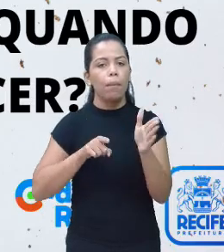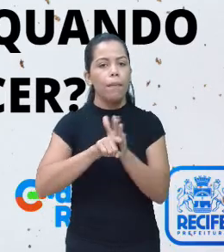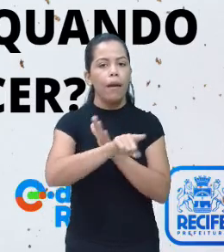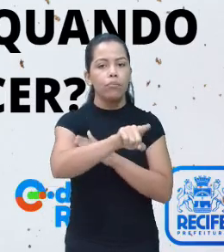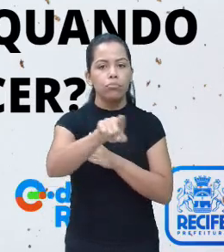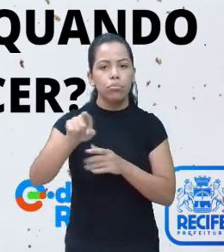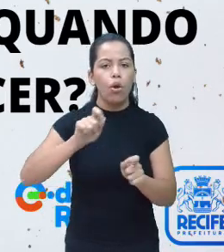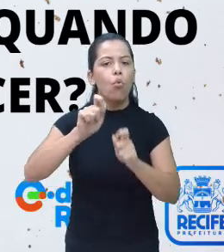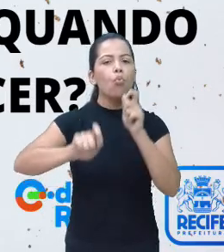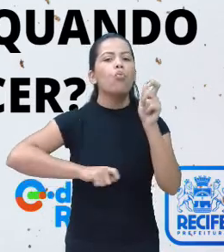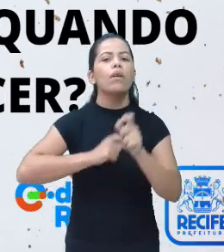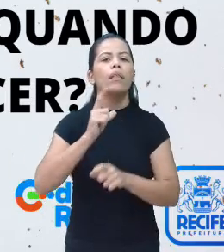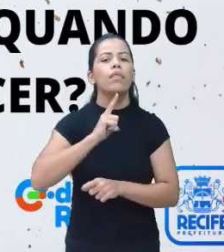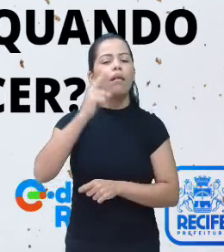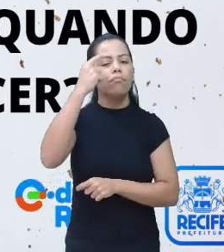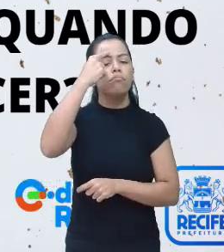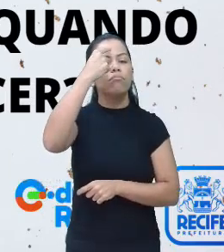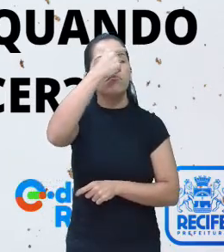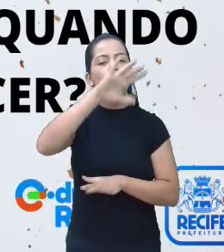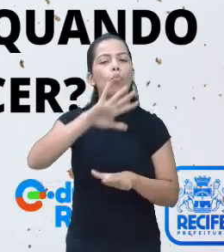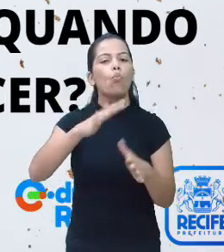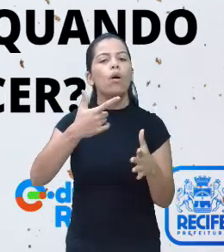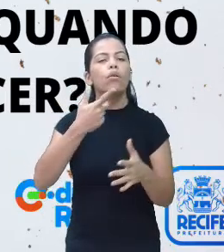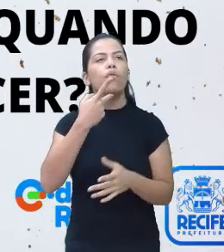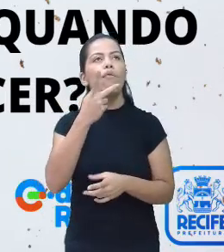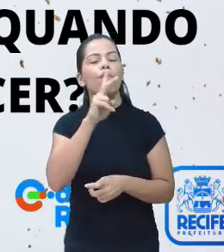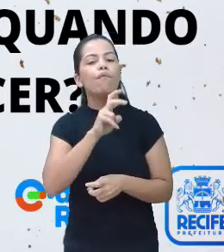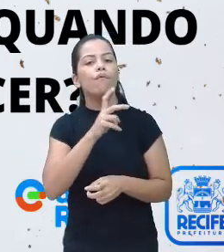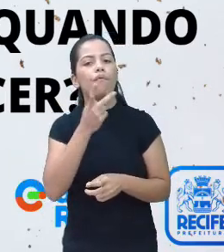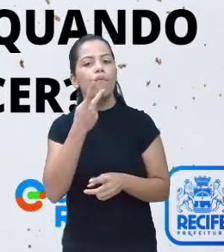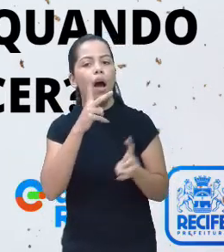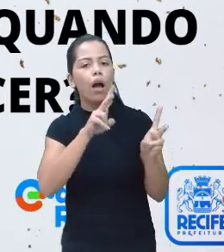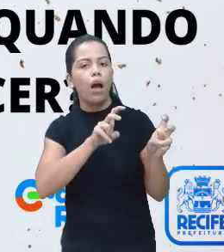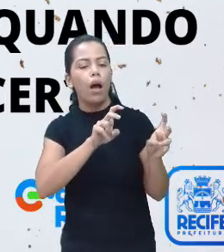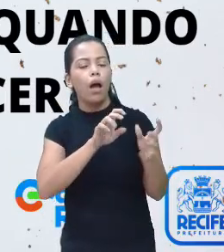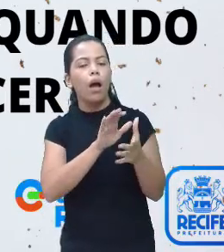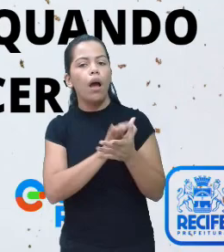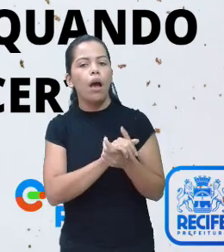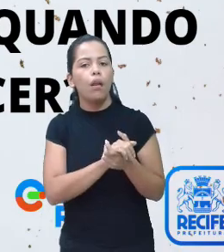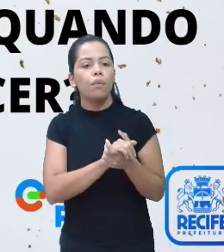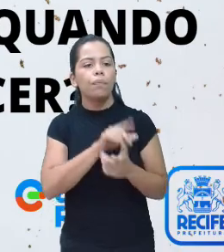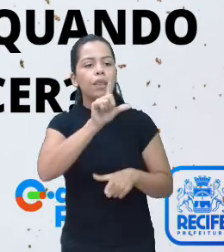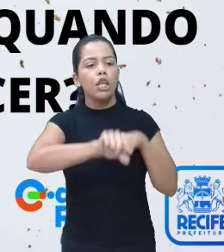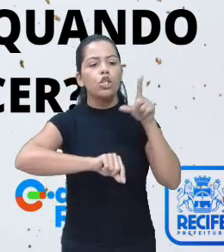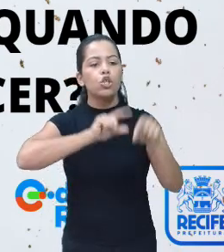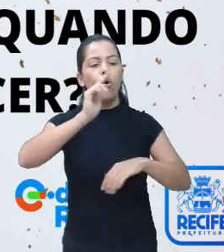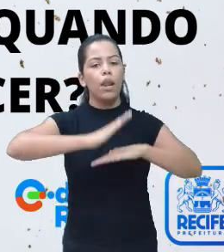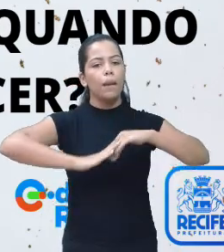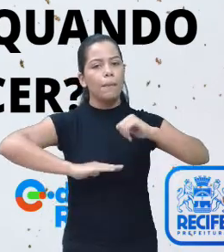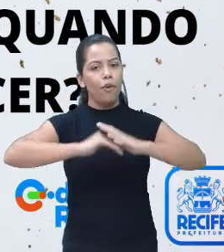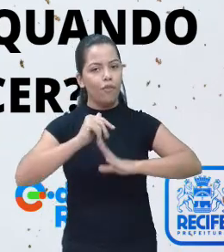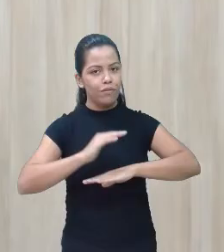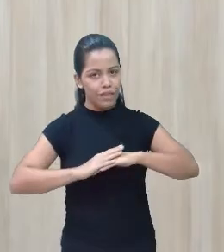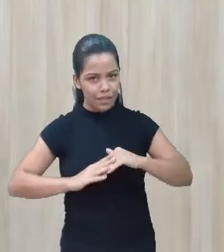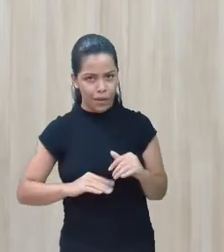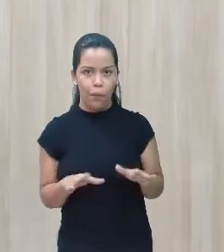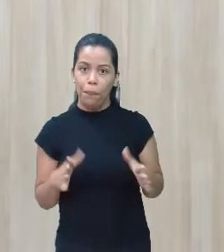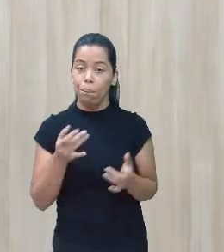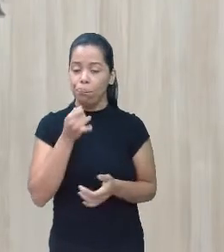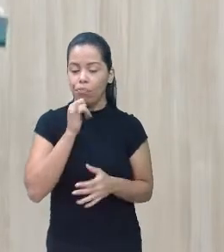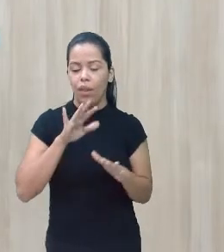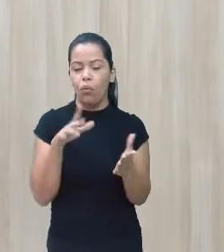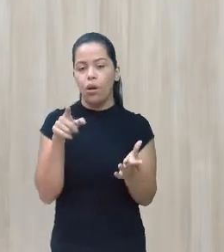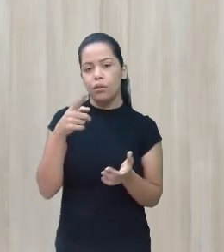passa na cabeça de vocês quando vocês pensam assim, em escolher a profissão, por exemplo. Quando o seu pai, a